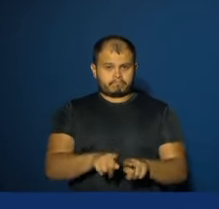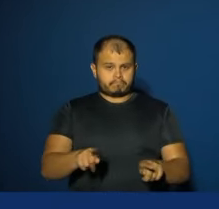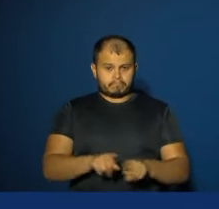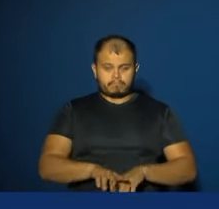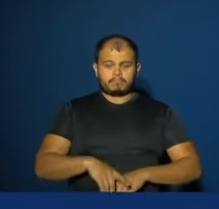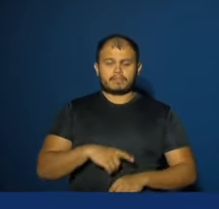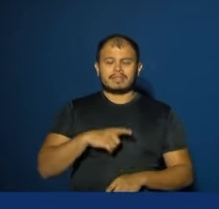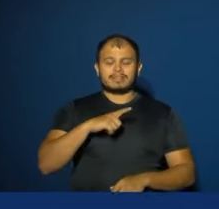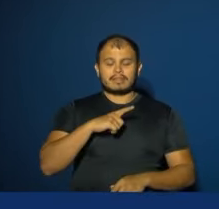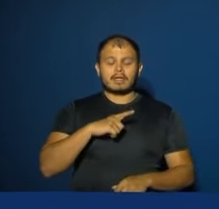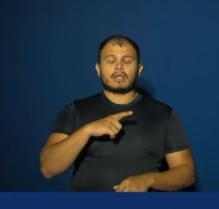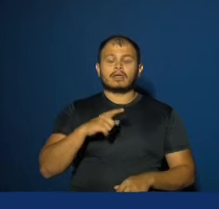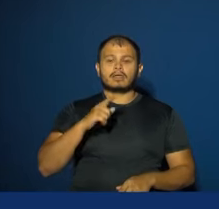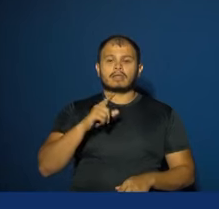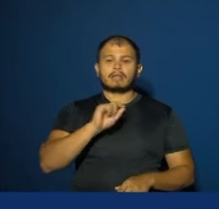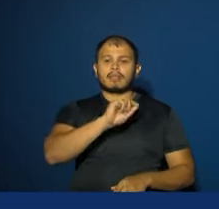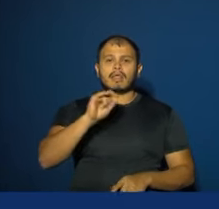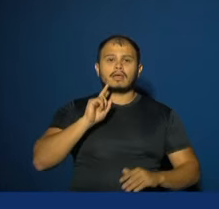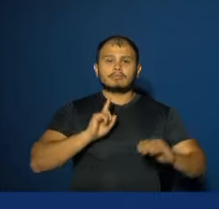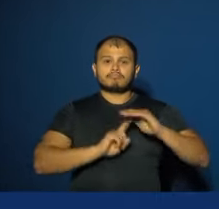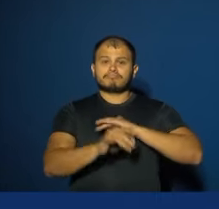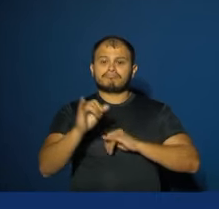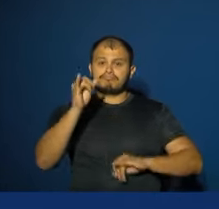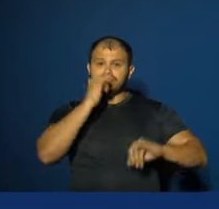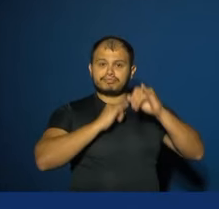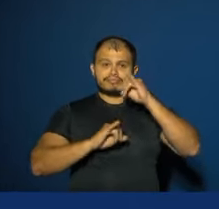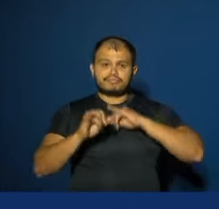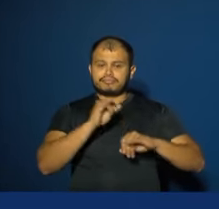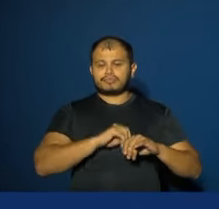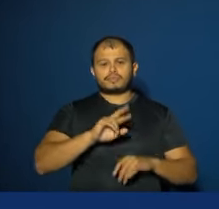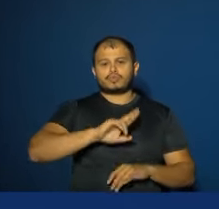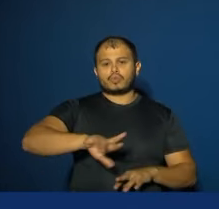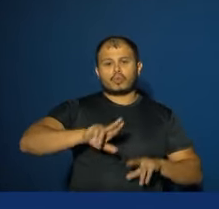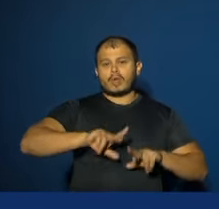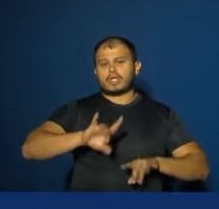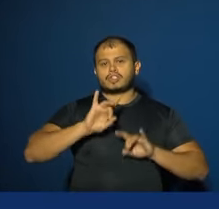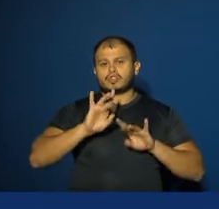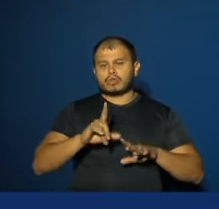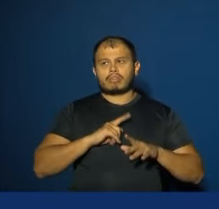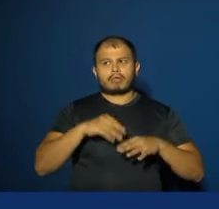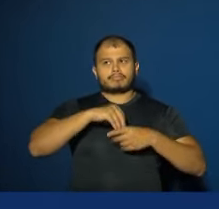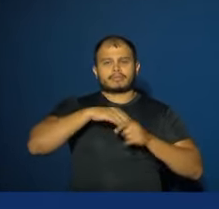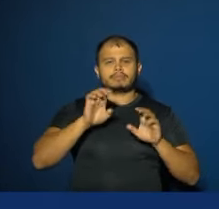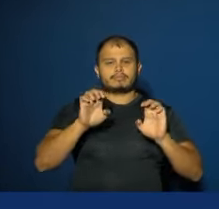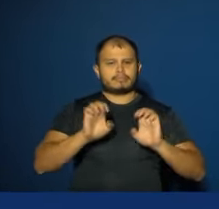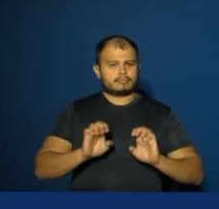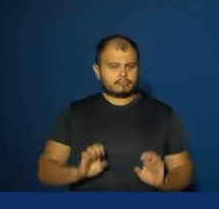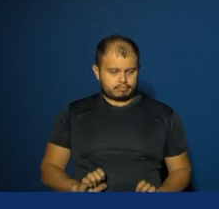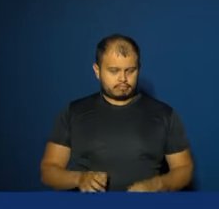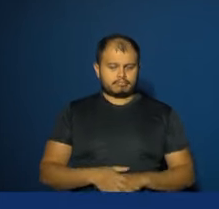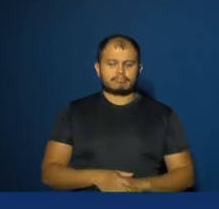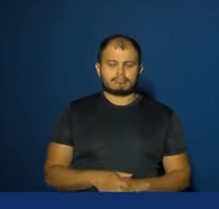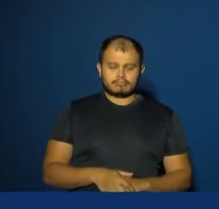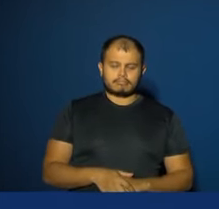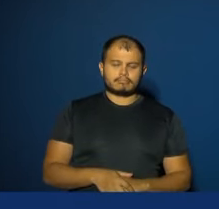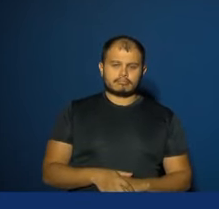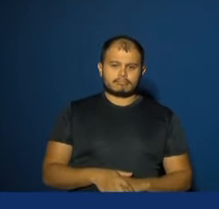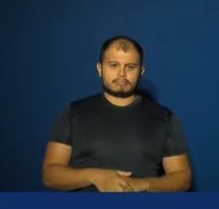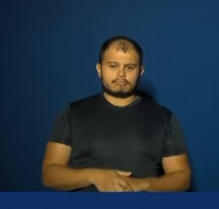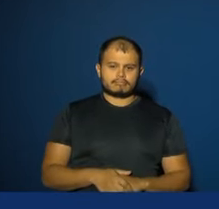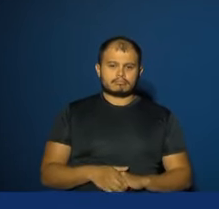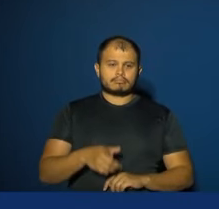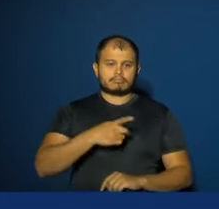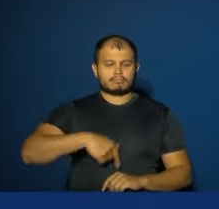que clientes de energia e muito mais até do que um provedor de infraestrutura. Então, nosso posicionamento está